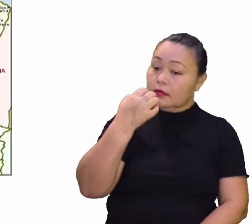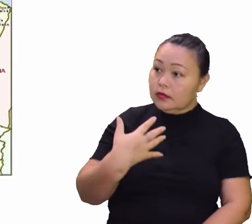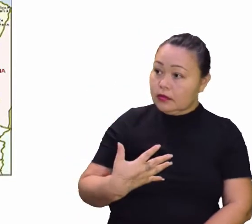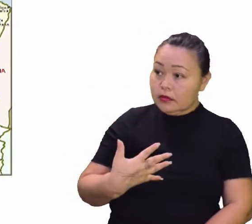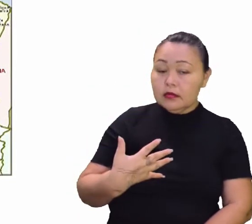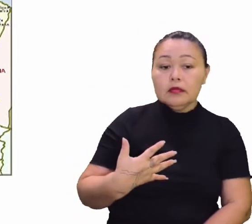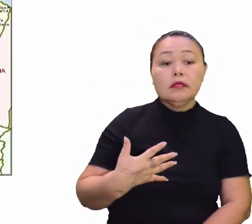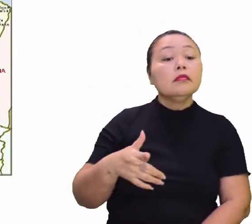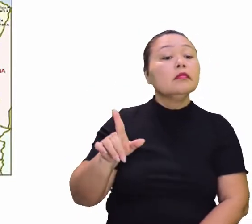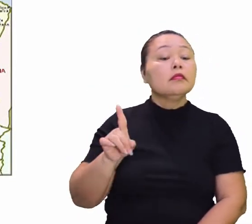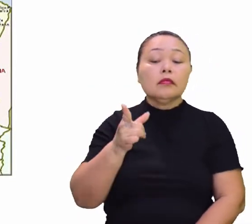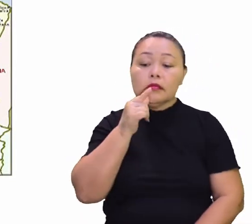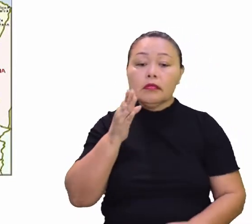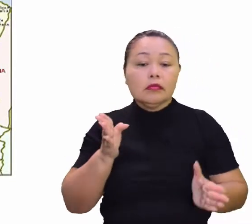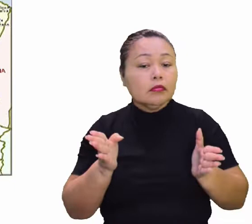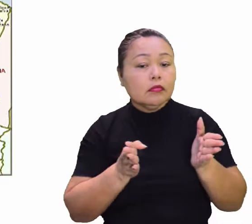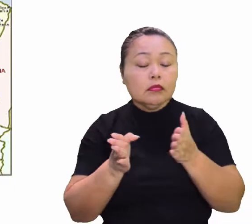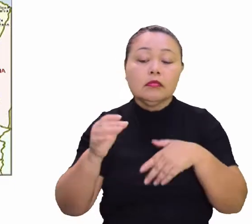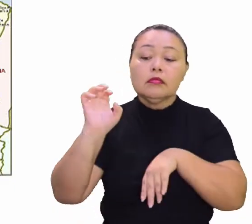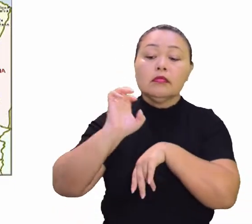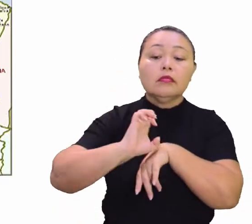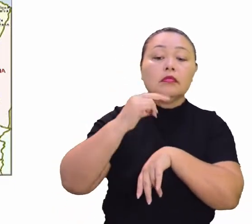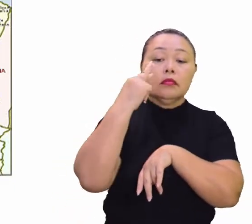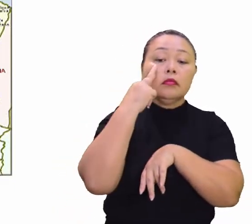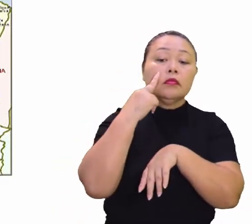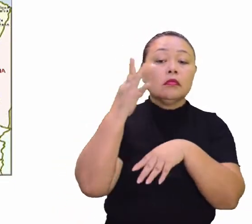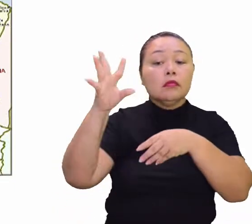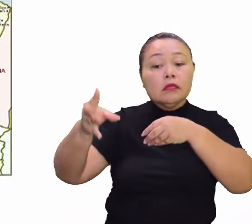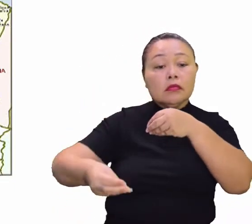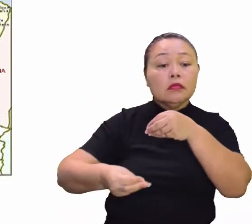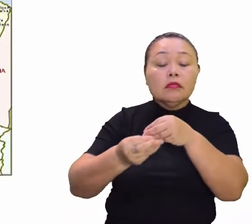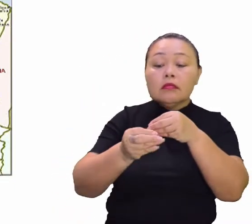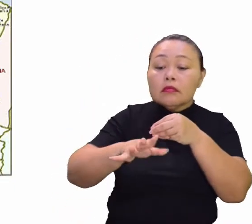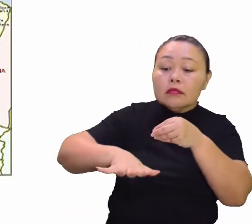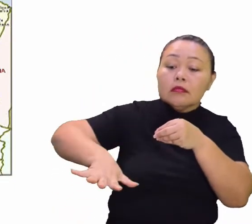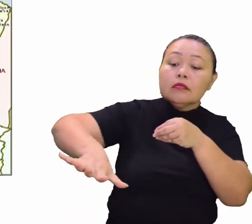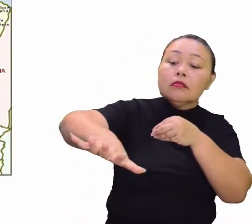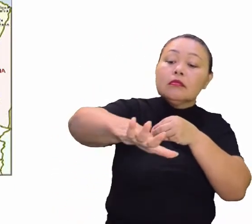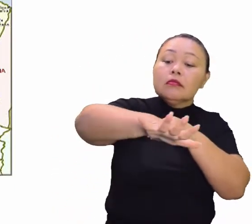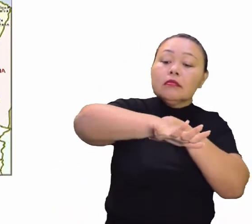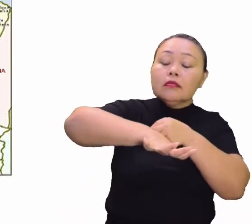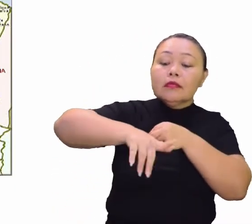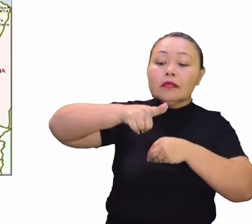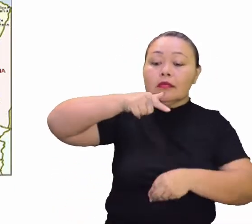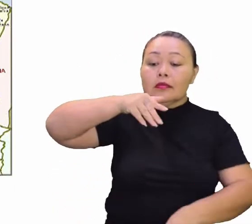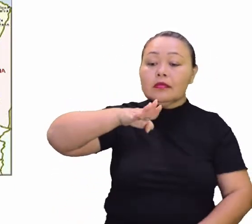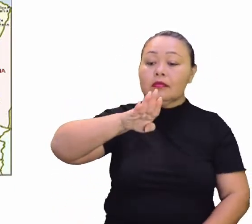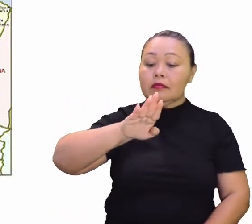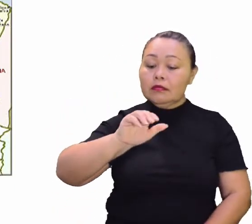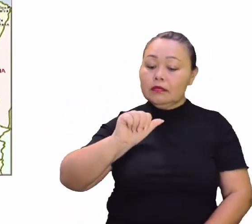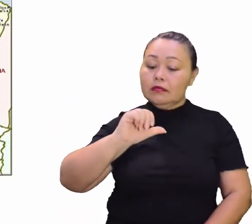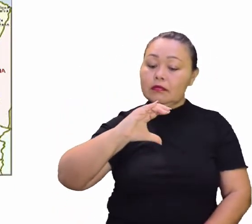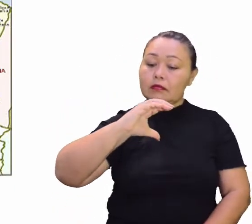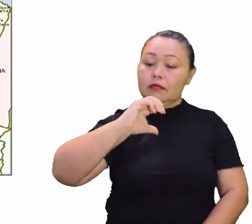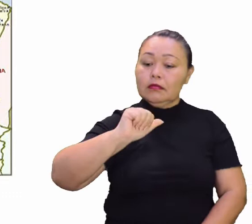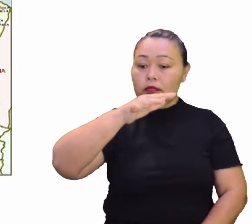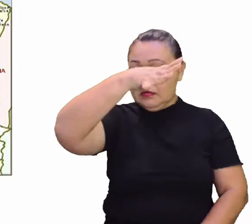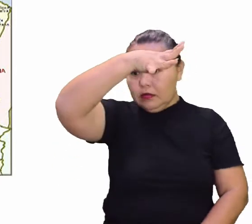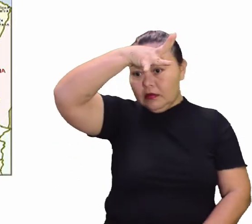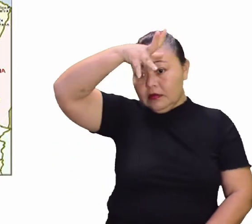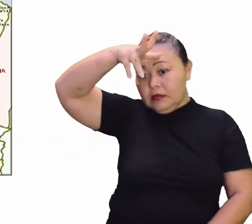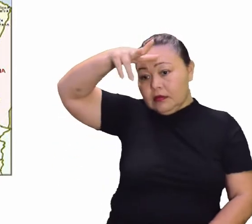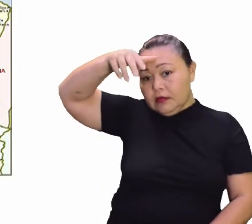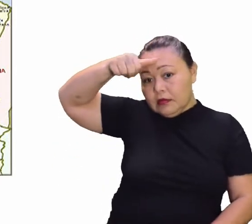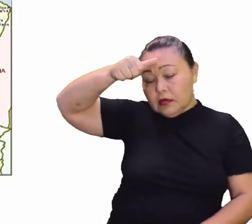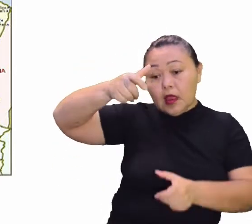Bem, a hidrografia de Rondônia faz parte da bacia amazônica, que